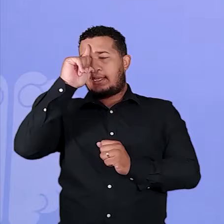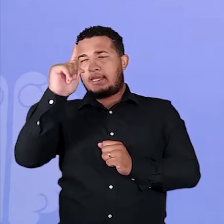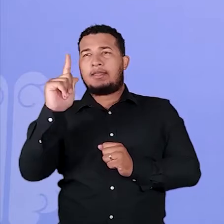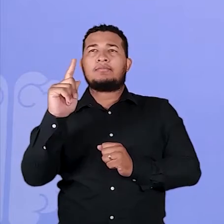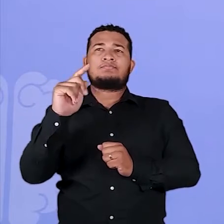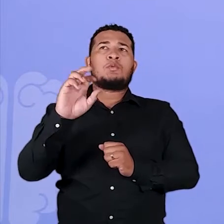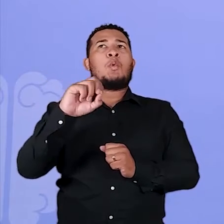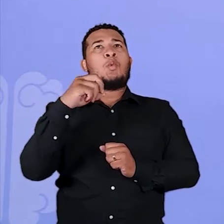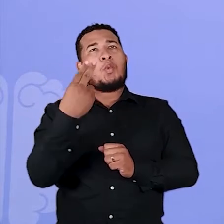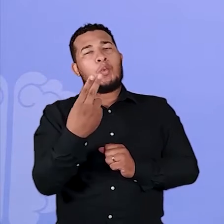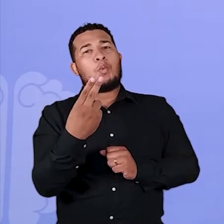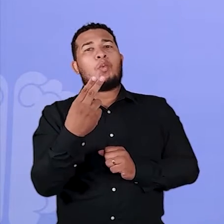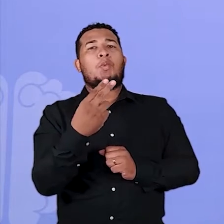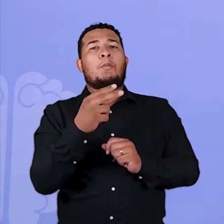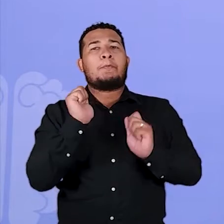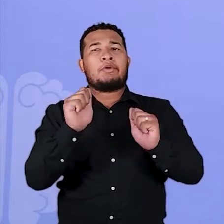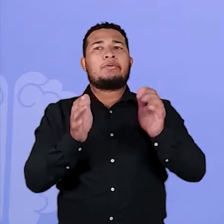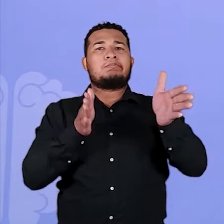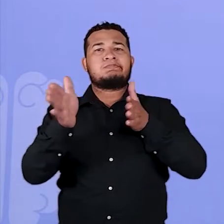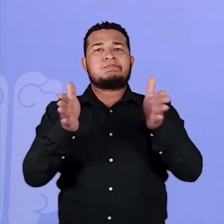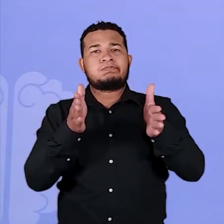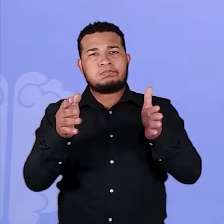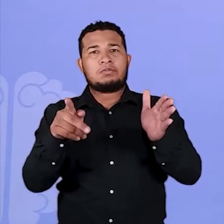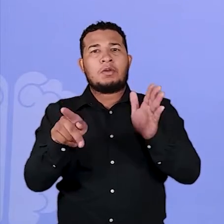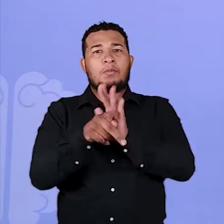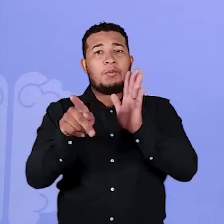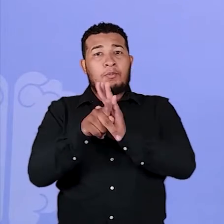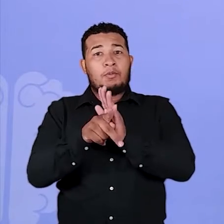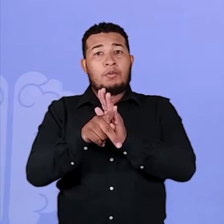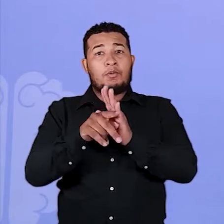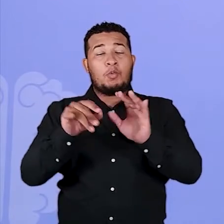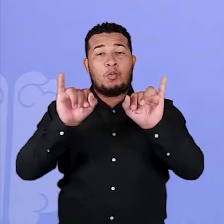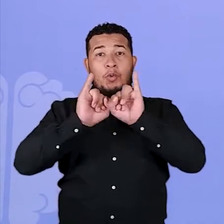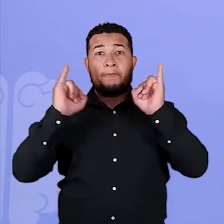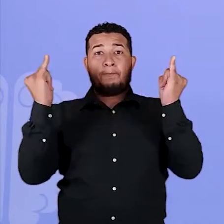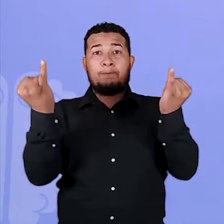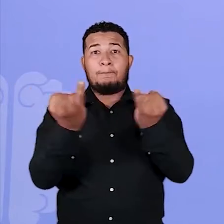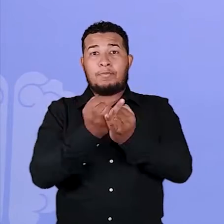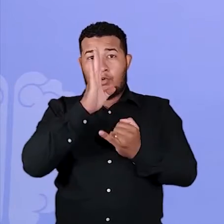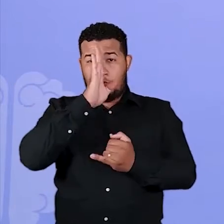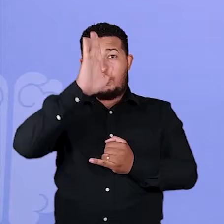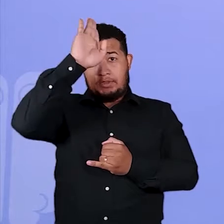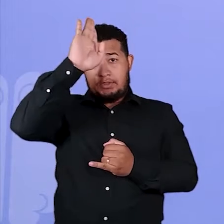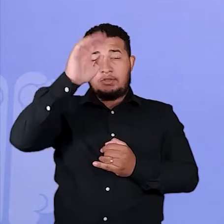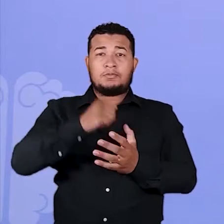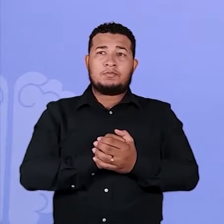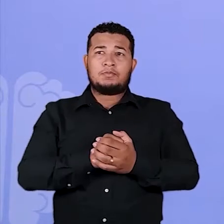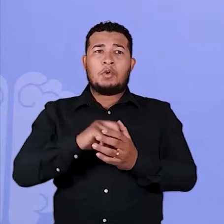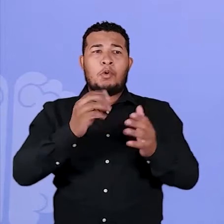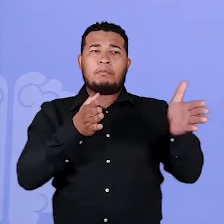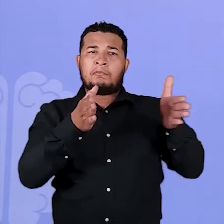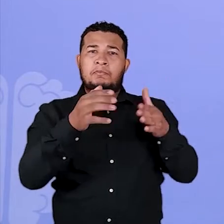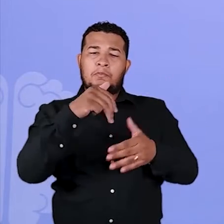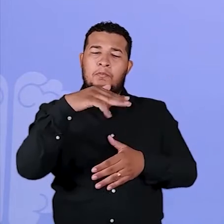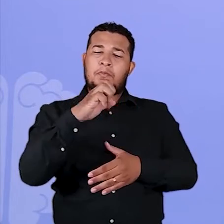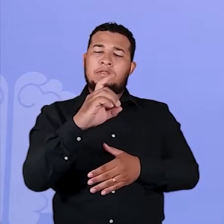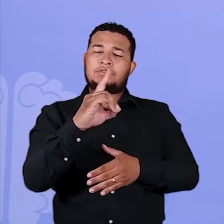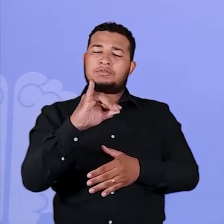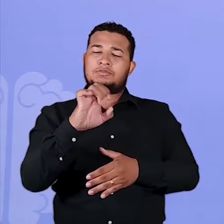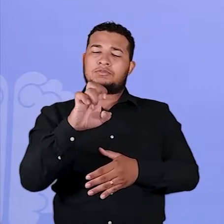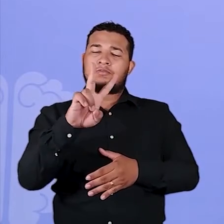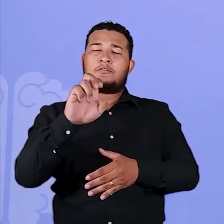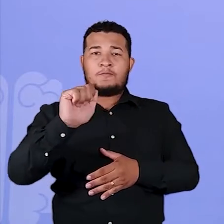grega clássica, seja do período de vigência do Império Romano, seja do período medieval,